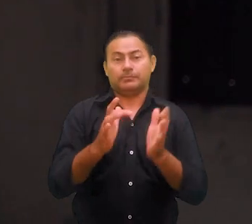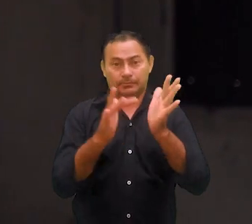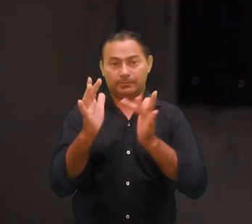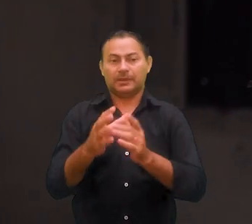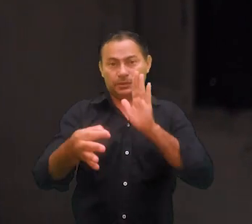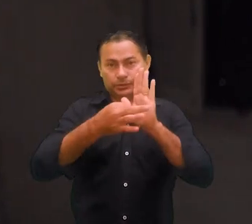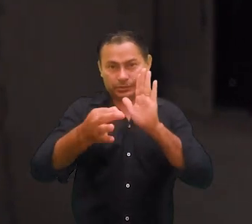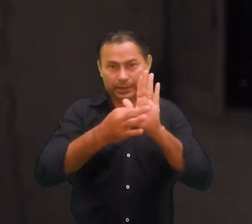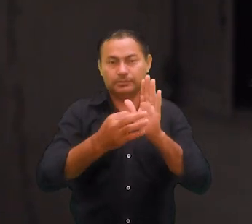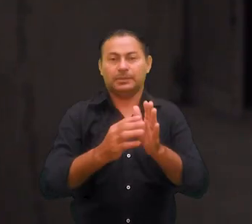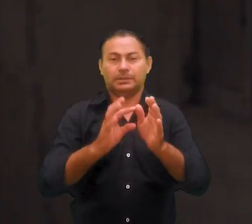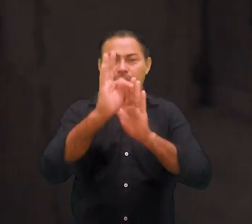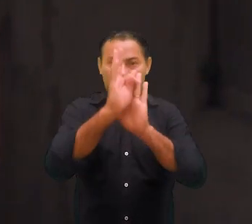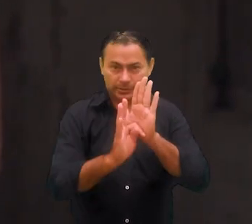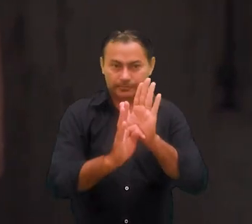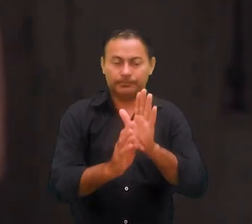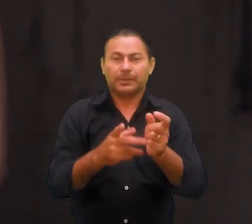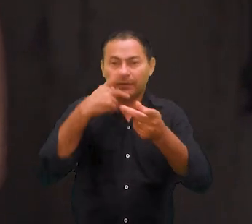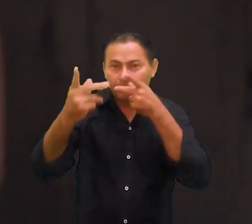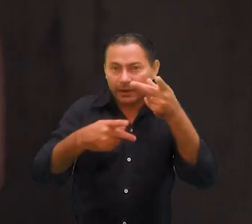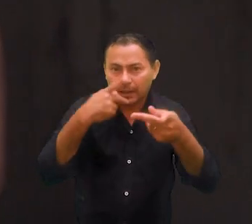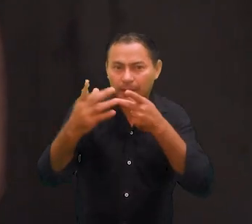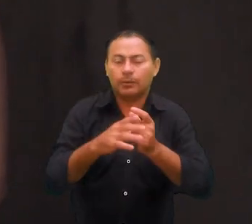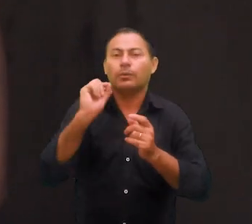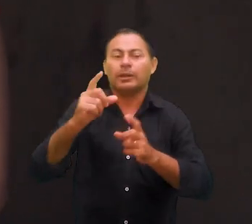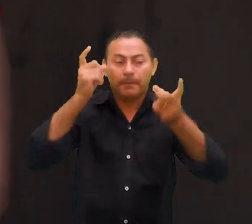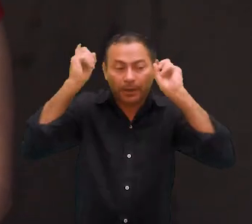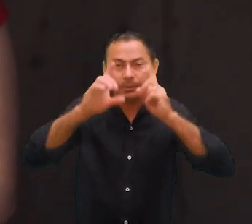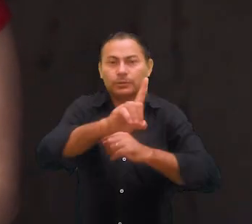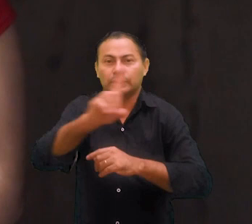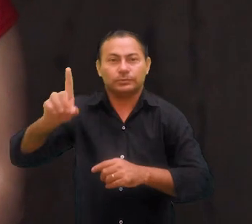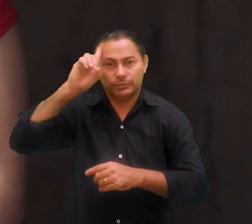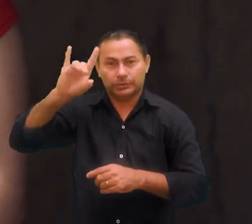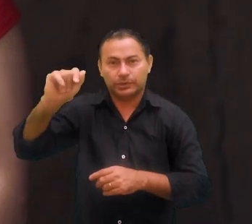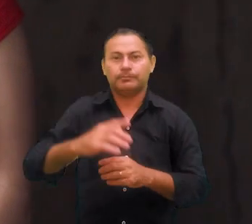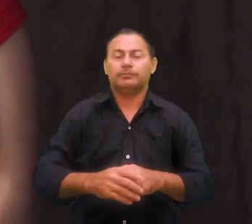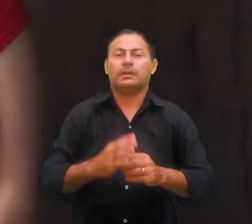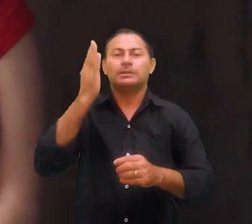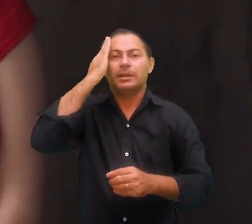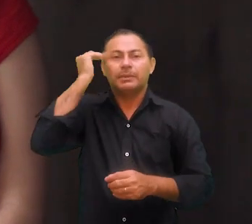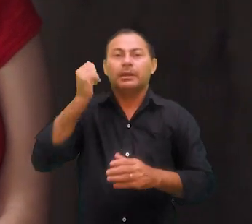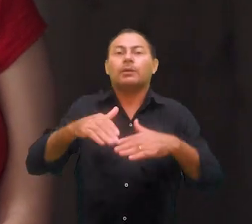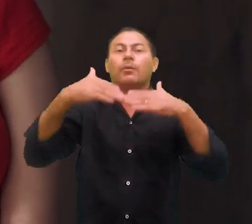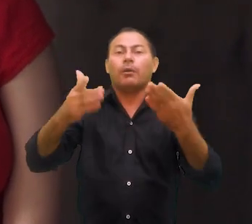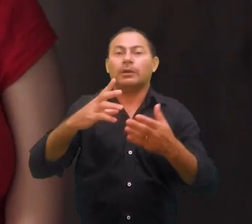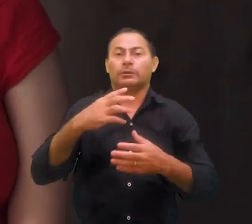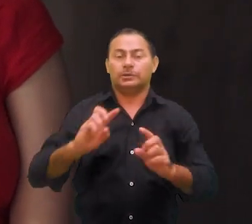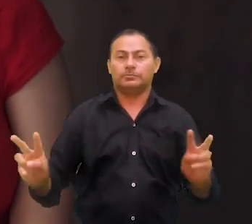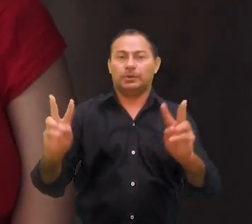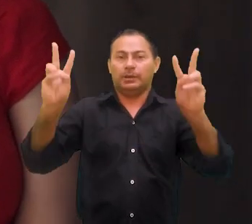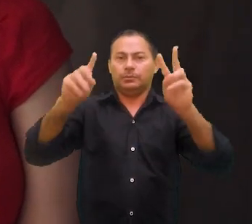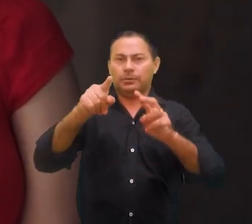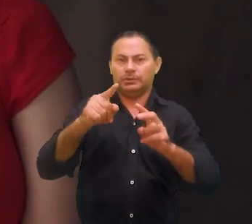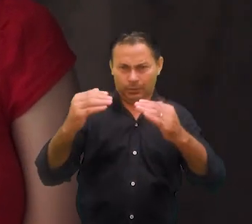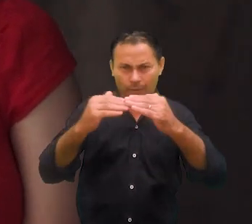ansiedade. É isso que Jesus sugere nesse texto, porque se falarmos sobre o que nos preocupa durante o dia, vamos descobrir quais